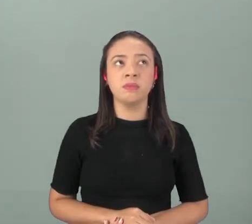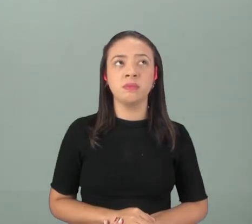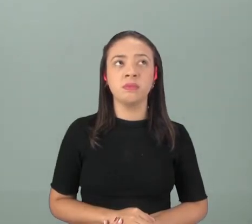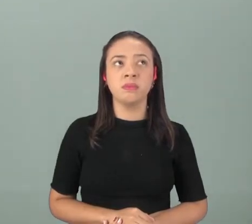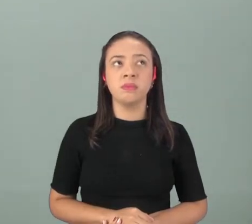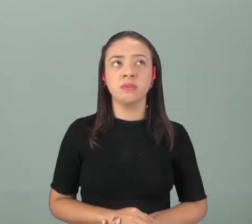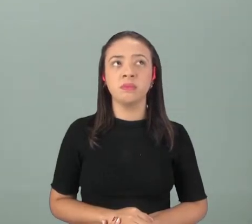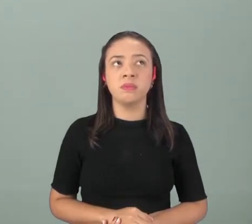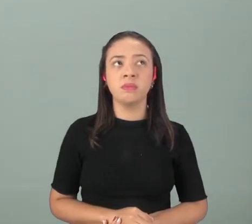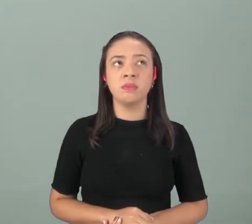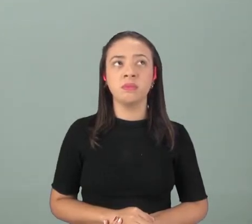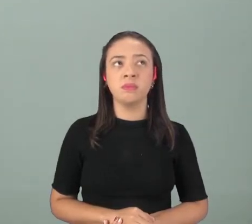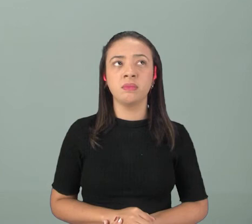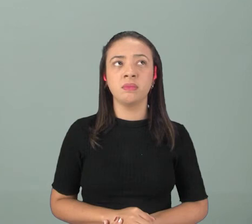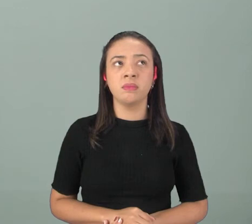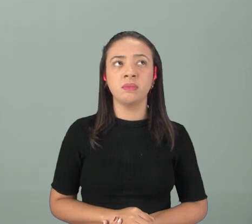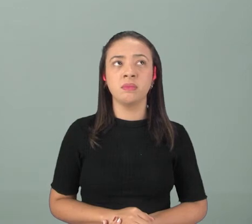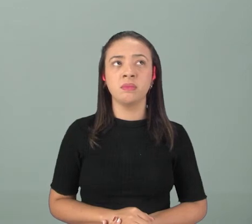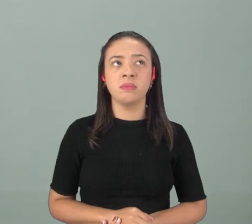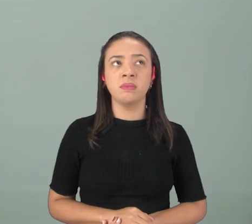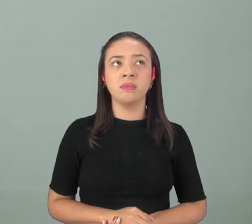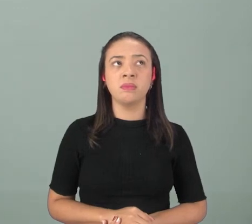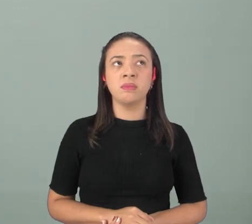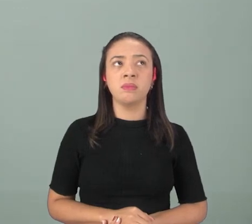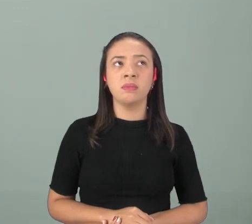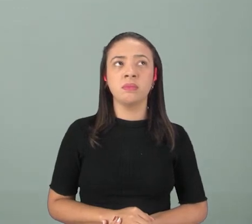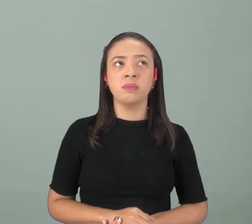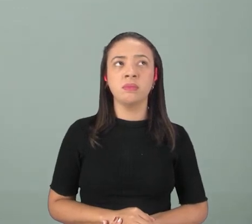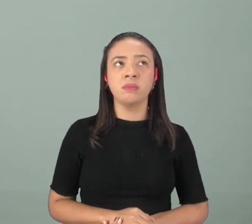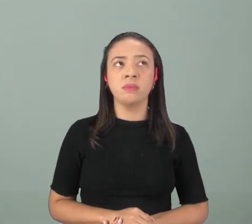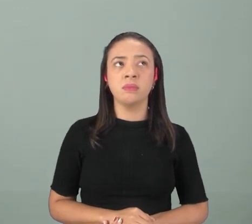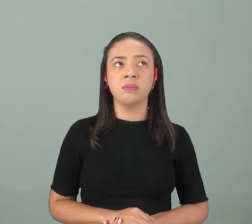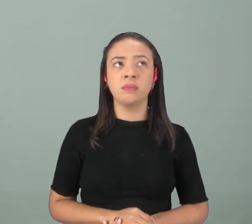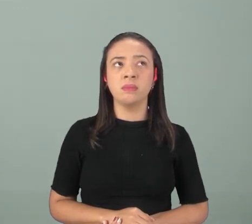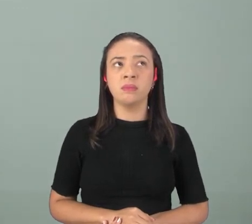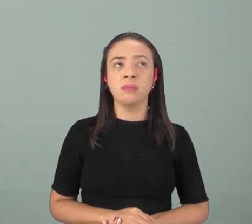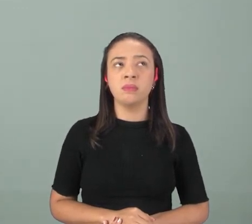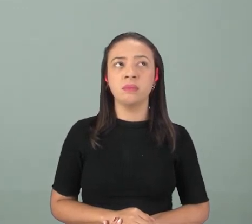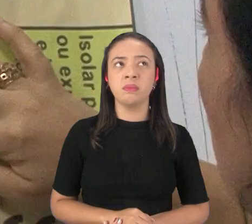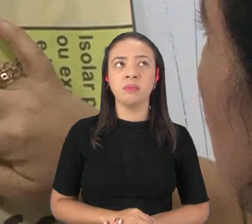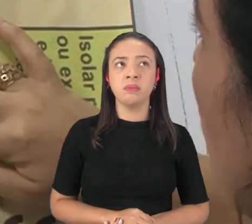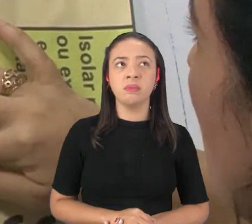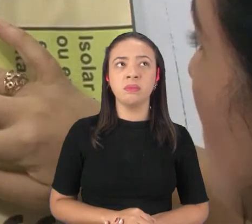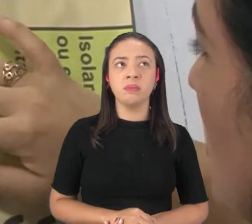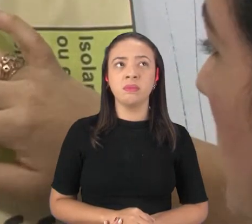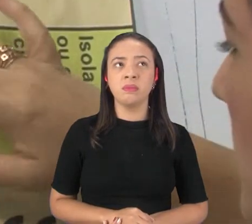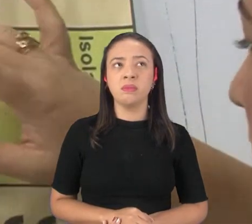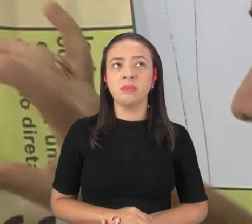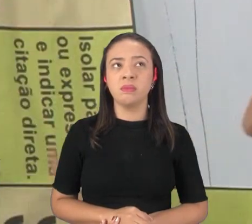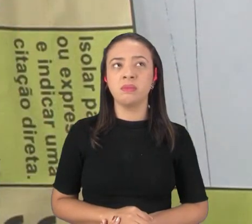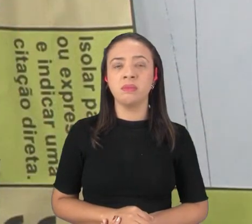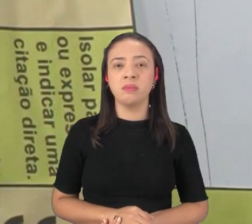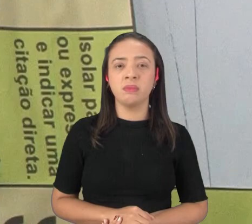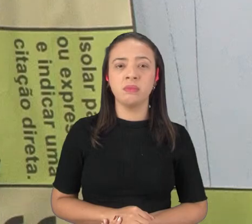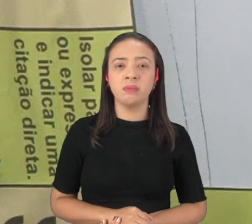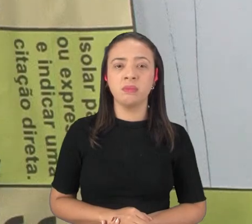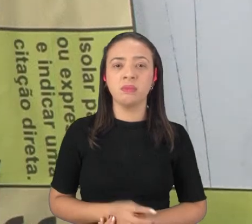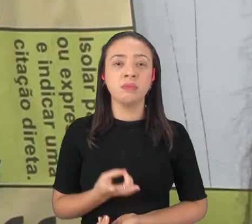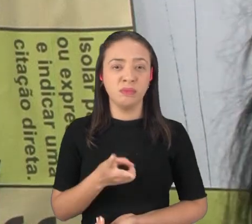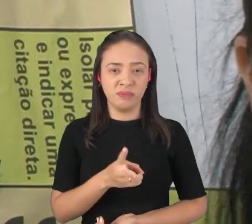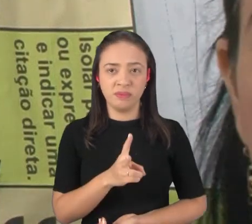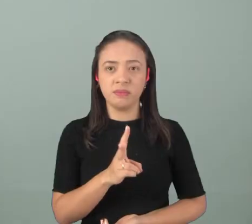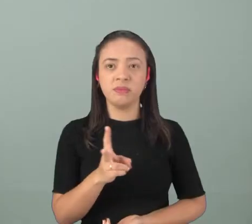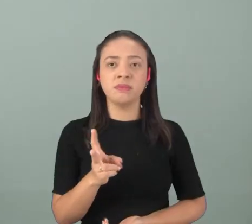E assim a gente vai montando, ó. Vou colocar a peça assim, que aí eu vou colocar a peça e assim